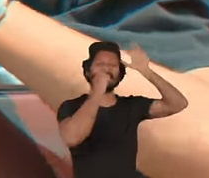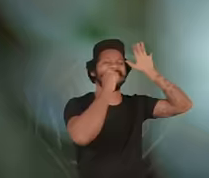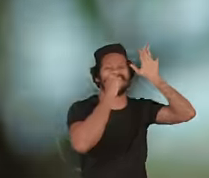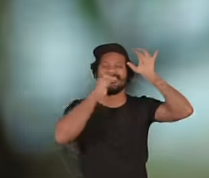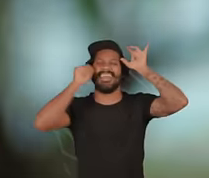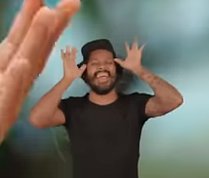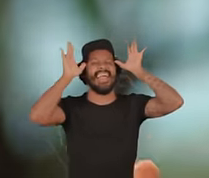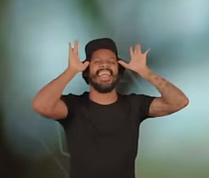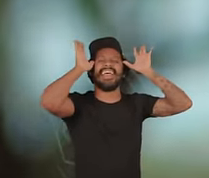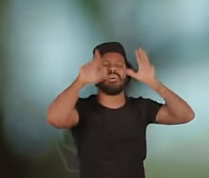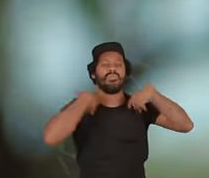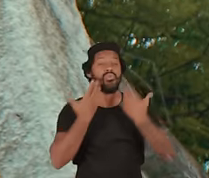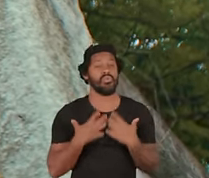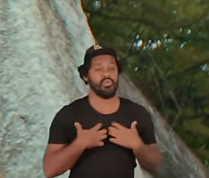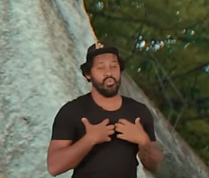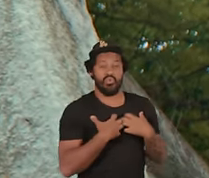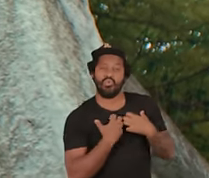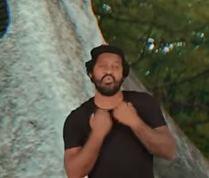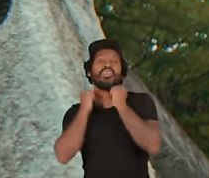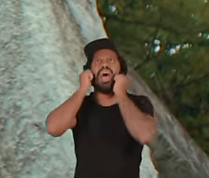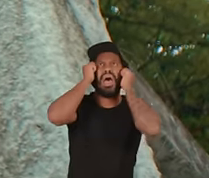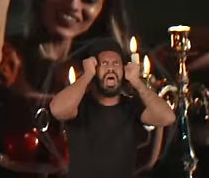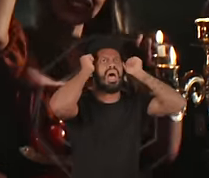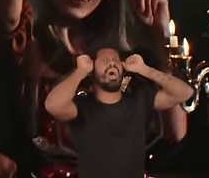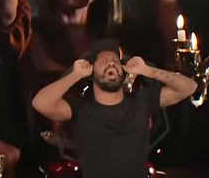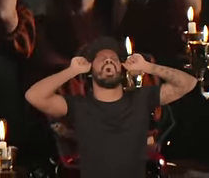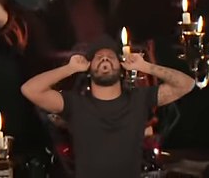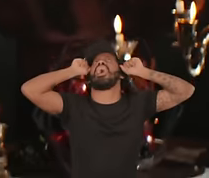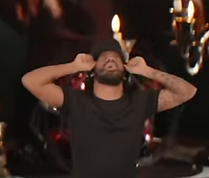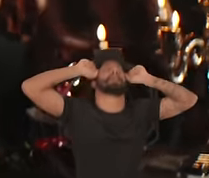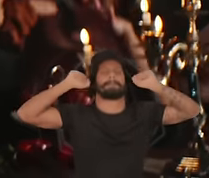na boca, joga essa fumaça pro ar. Liberta desse teu pulmão,